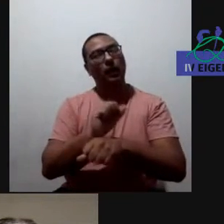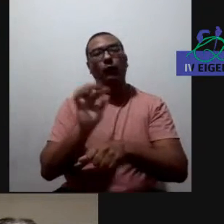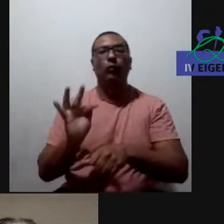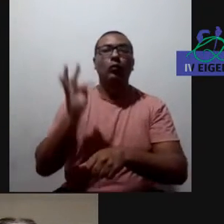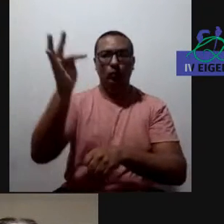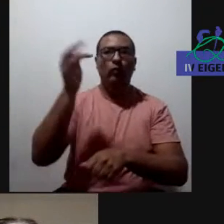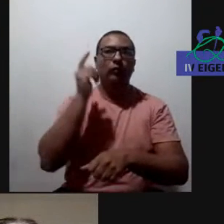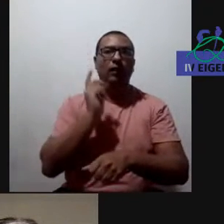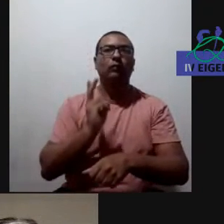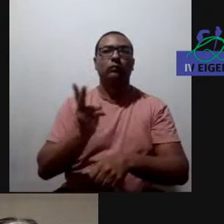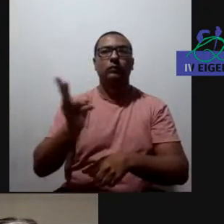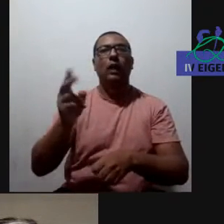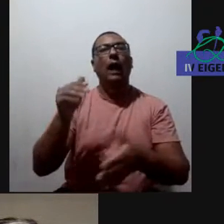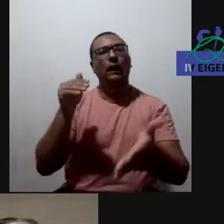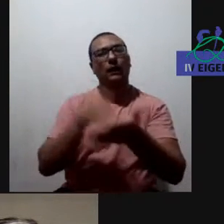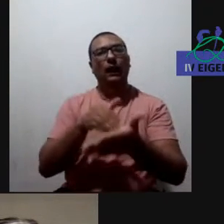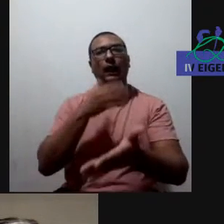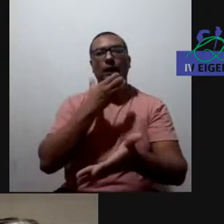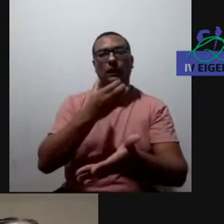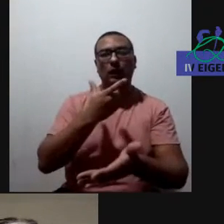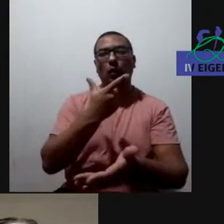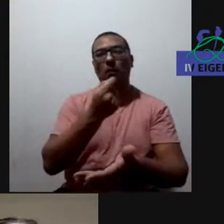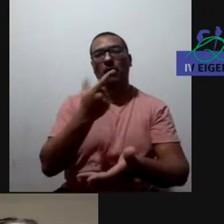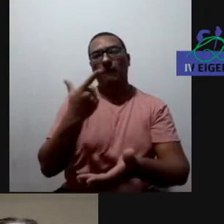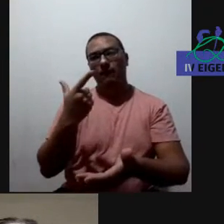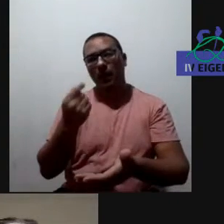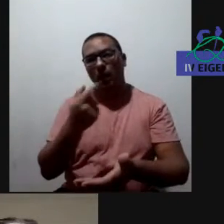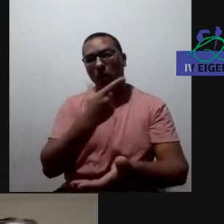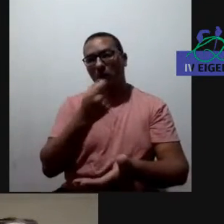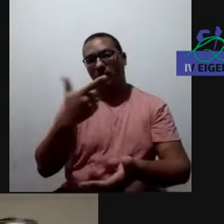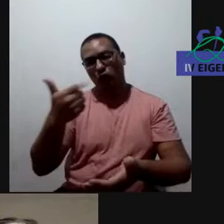pelo resto do ano e 2021 e os próximos